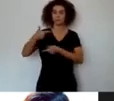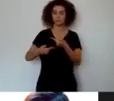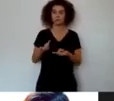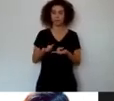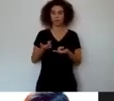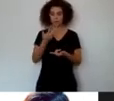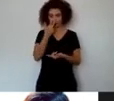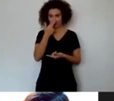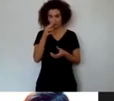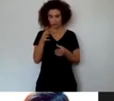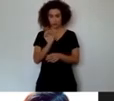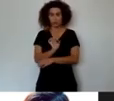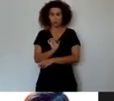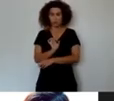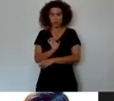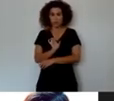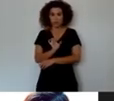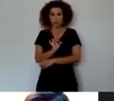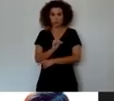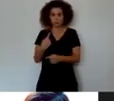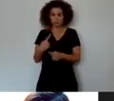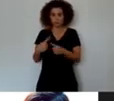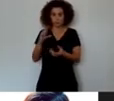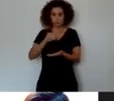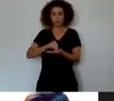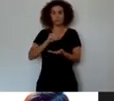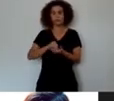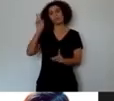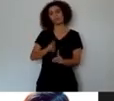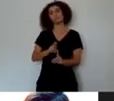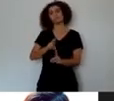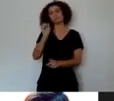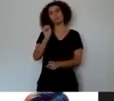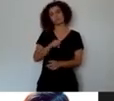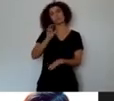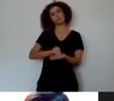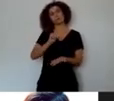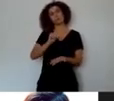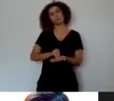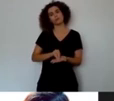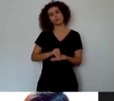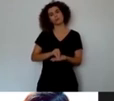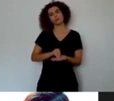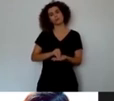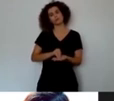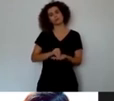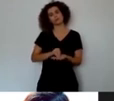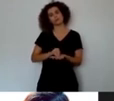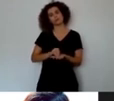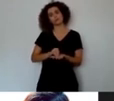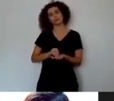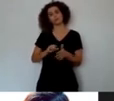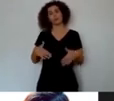só, porque falta muita representatividade ainda. E essa